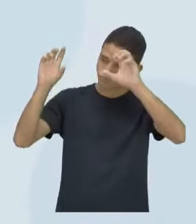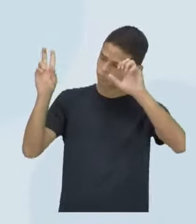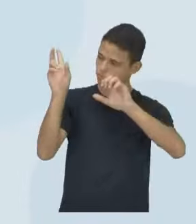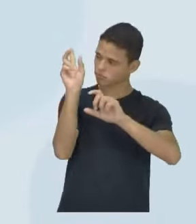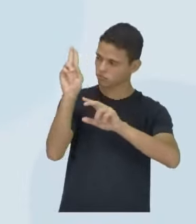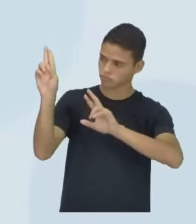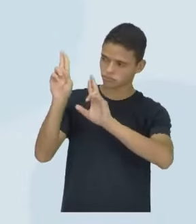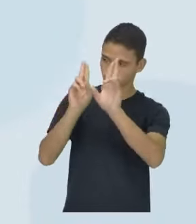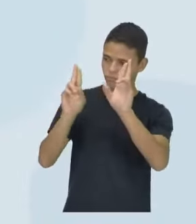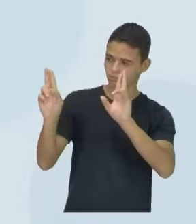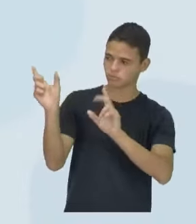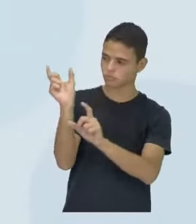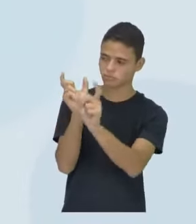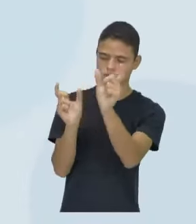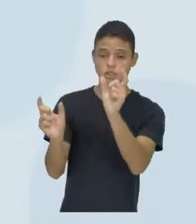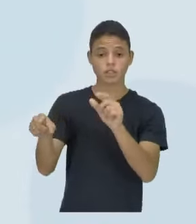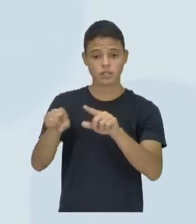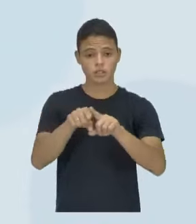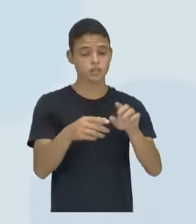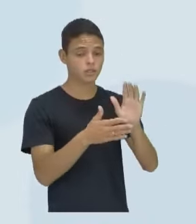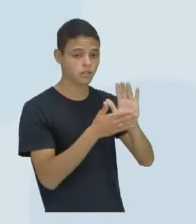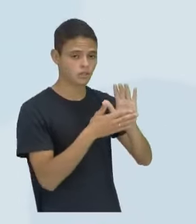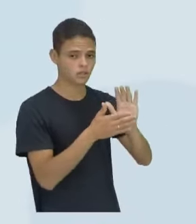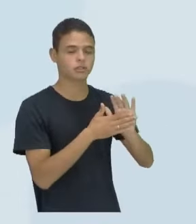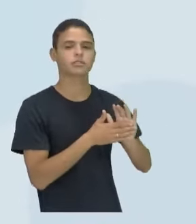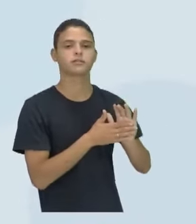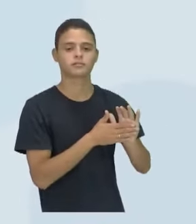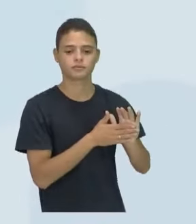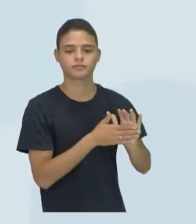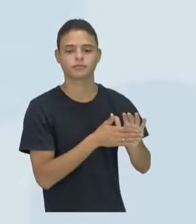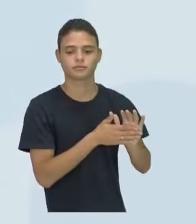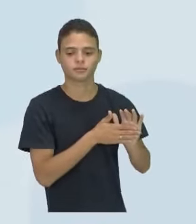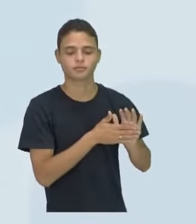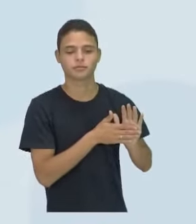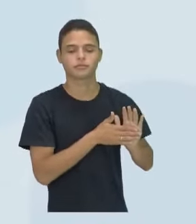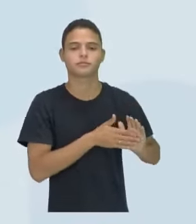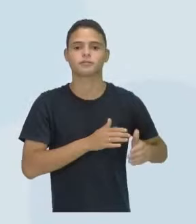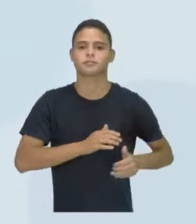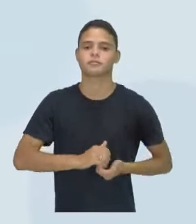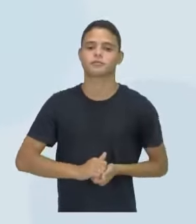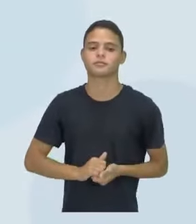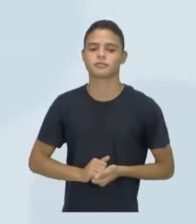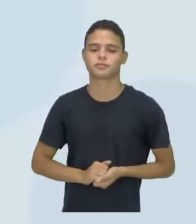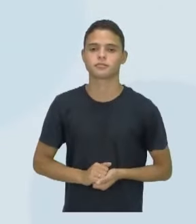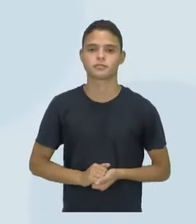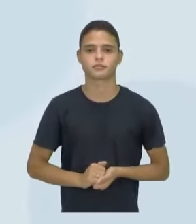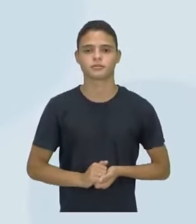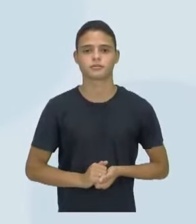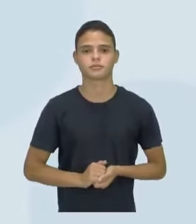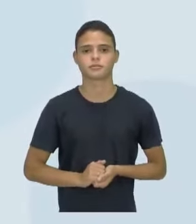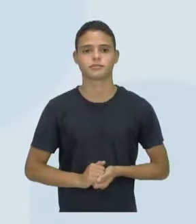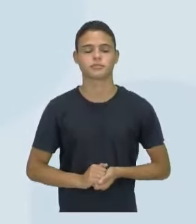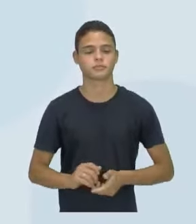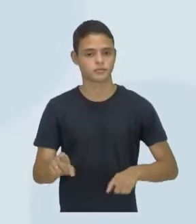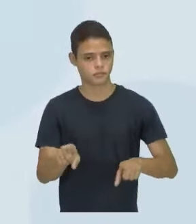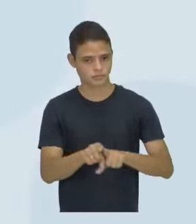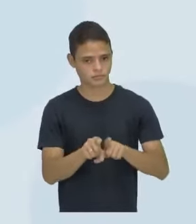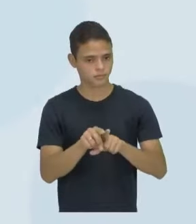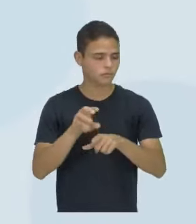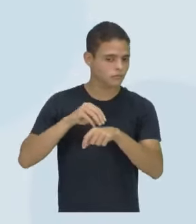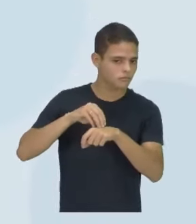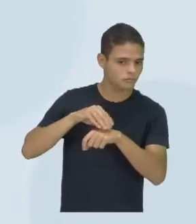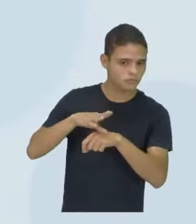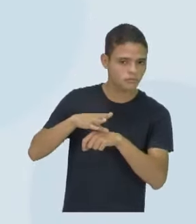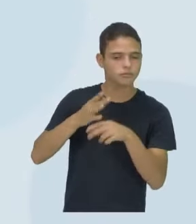e a sua proposta. And we suggested occupations related to natural disasters. A gente sugeriu,